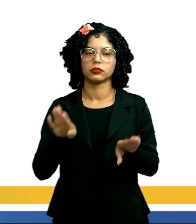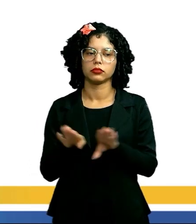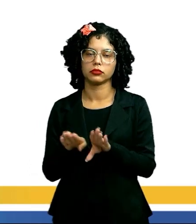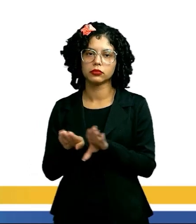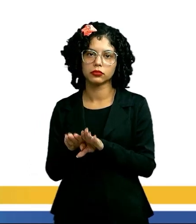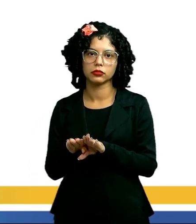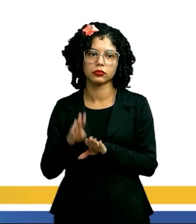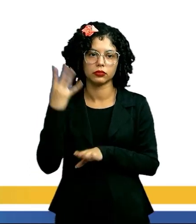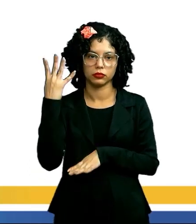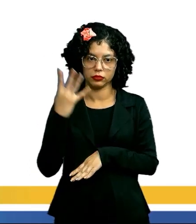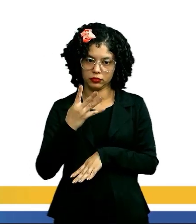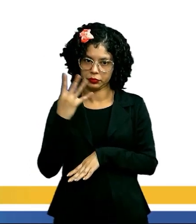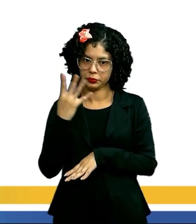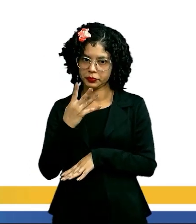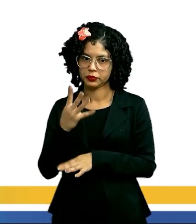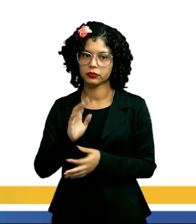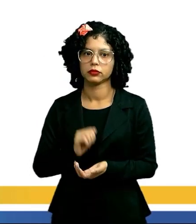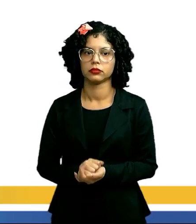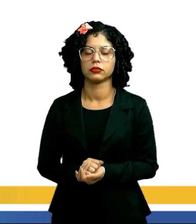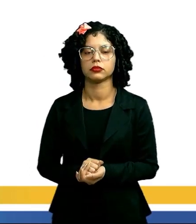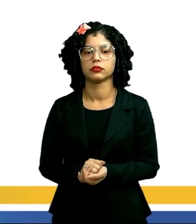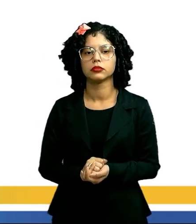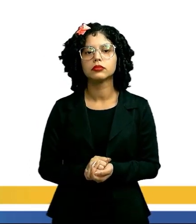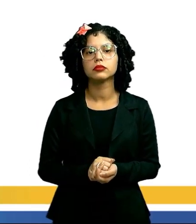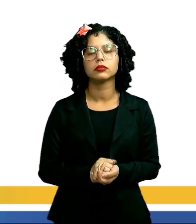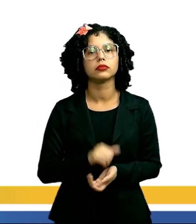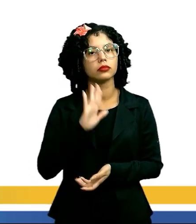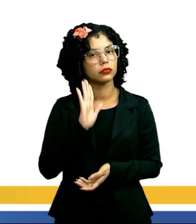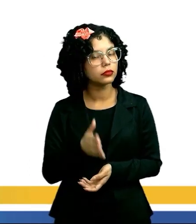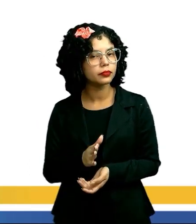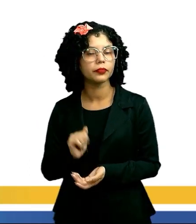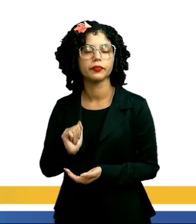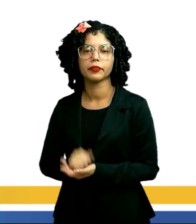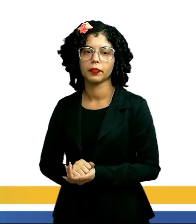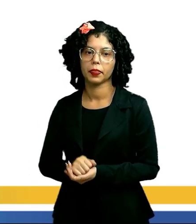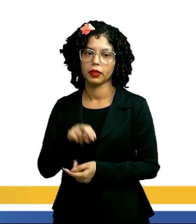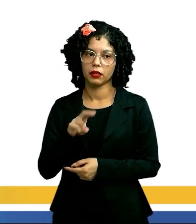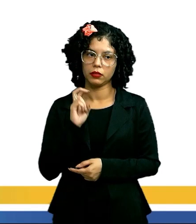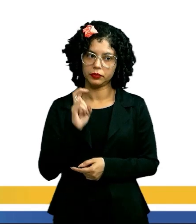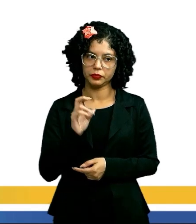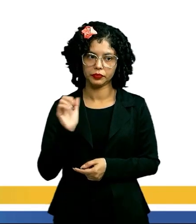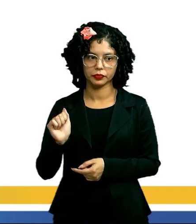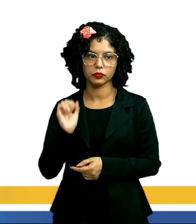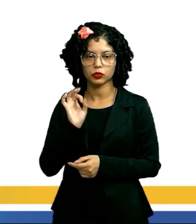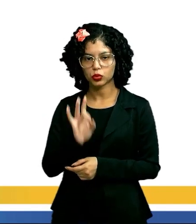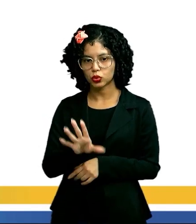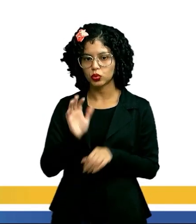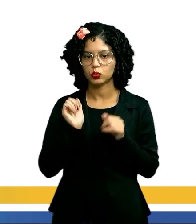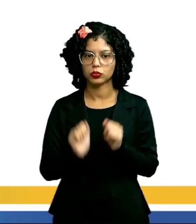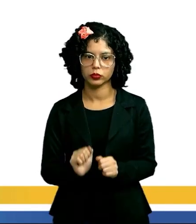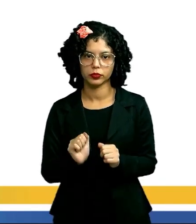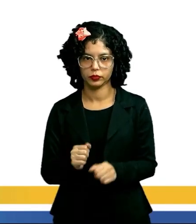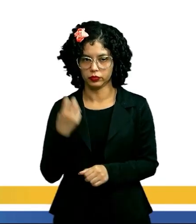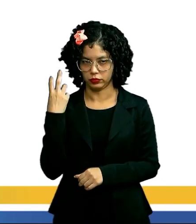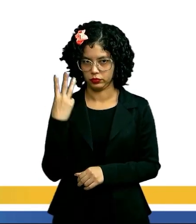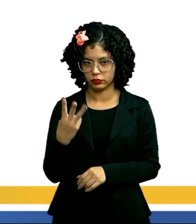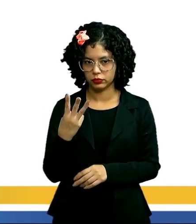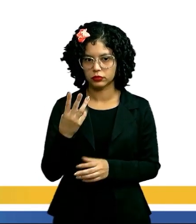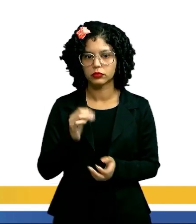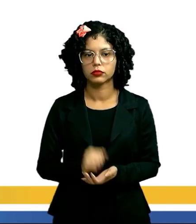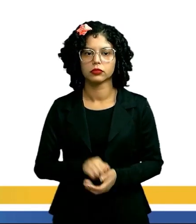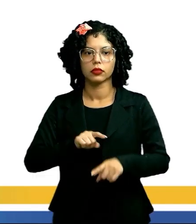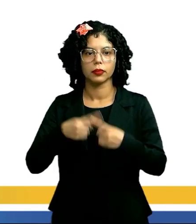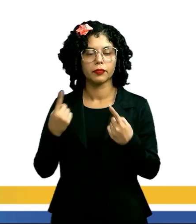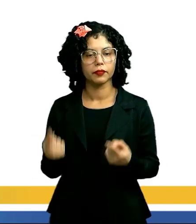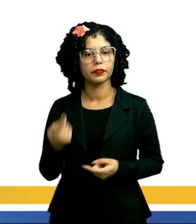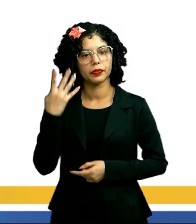ele vai fazer 4 ligações e não pode. O nitrogênio é da família 5A, então ele só pode fazer 3 ligações,